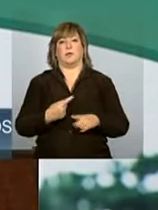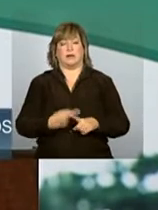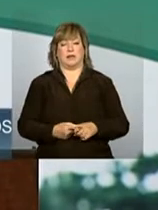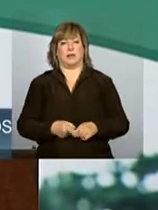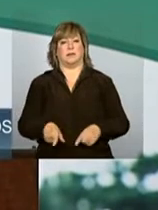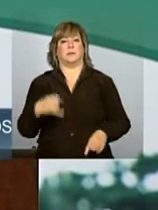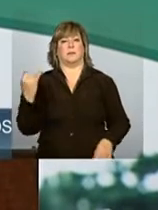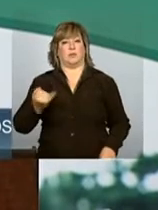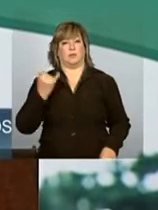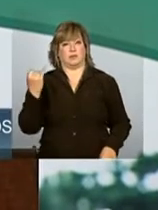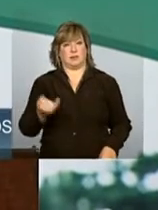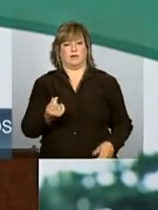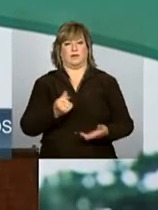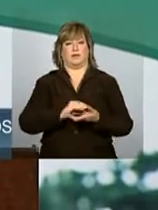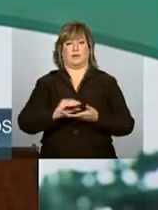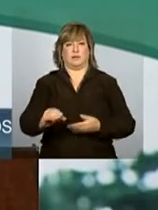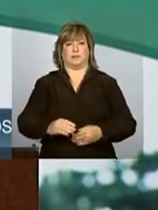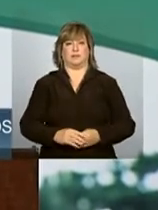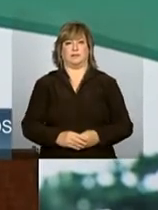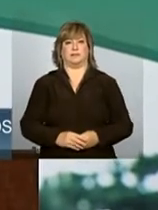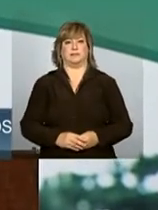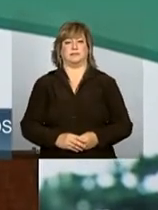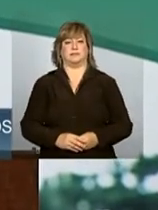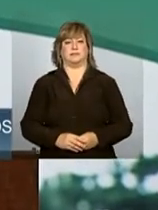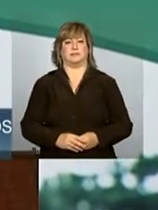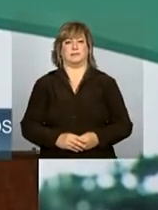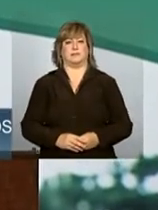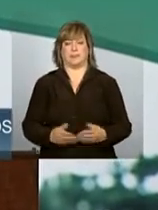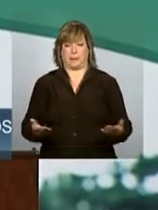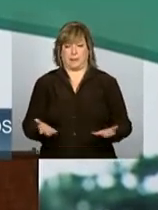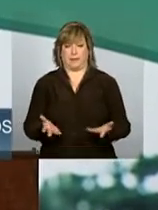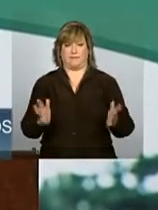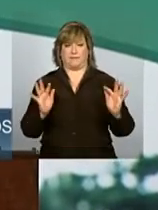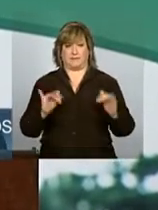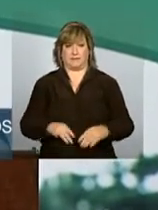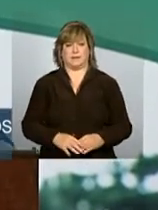importante esses investimentos. Para finalizar,